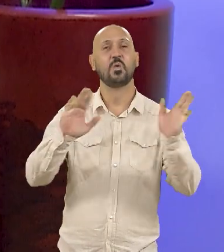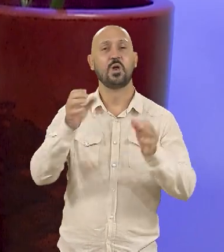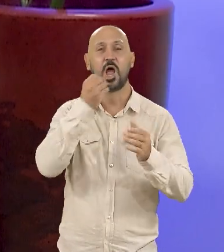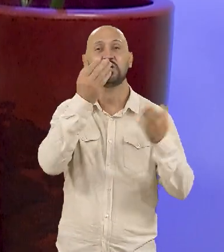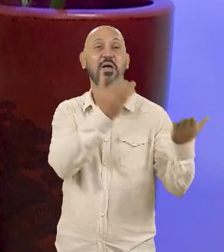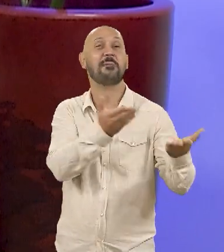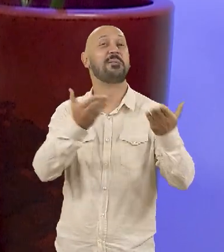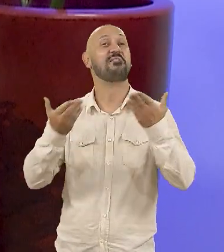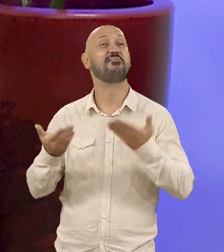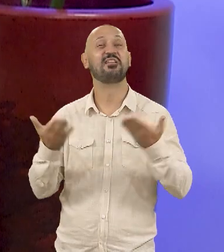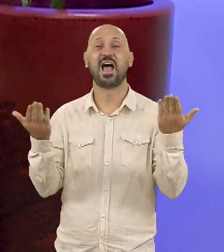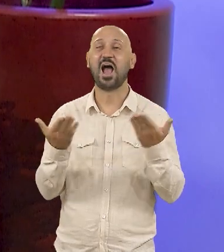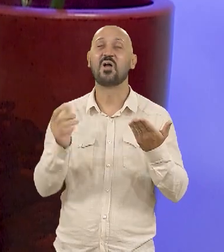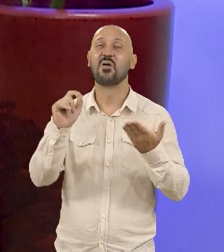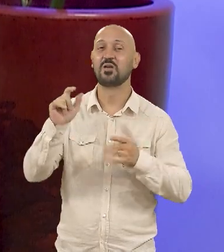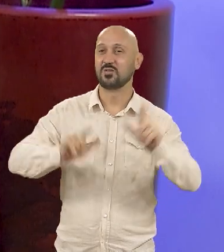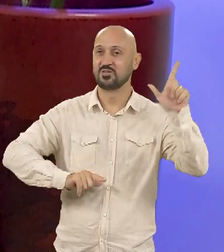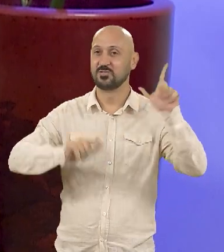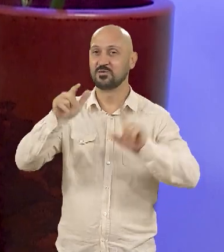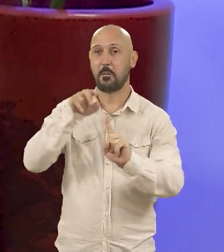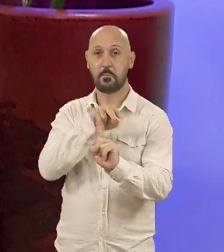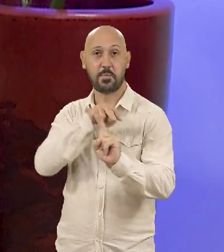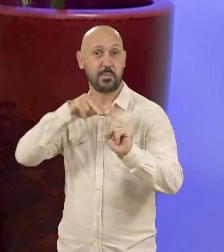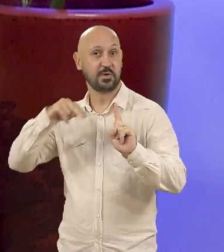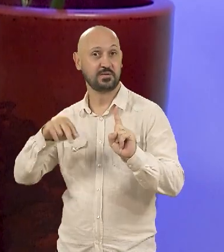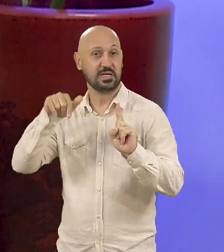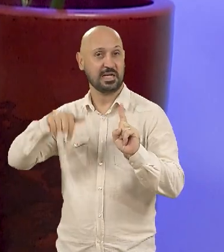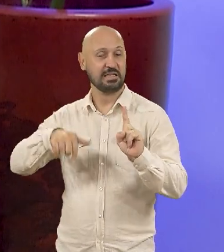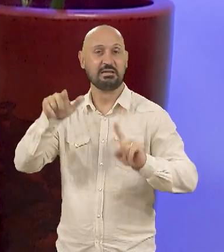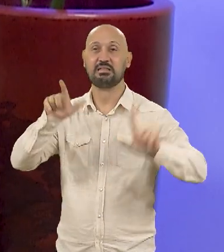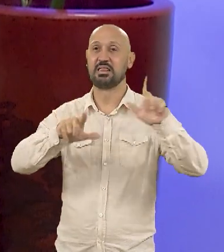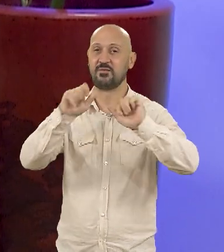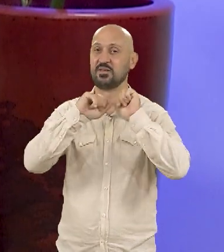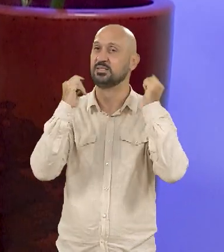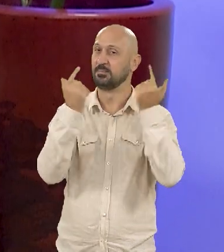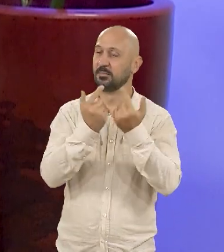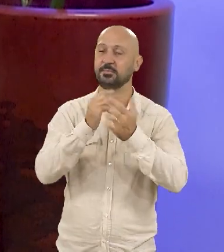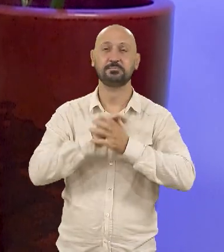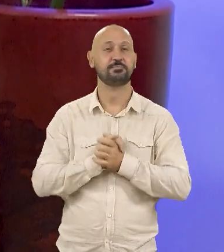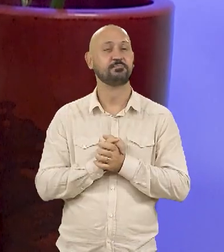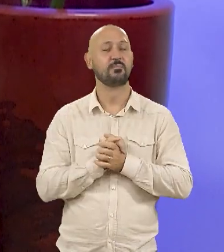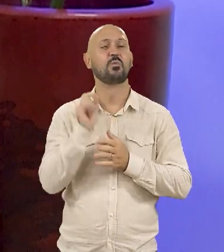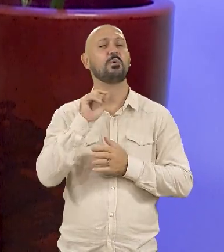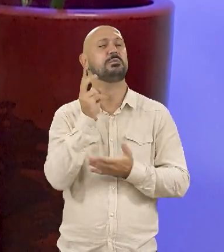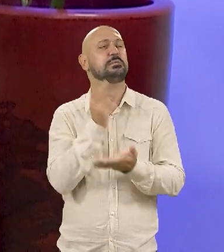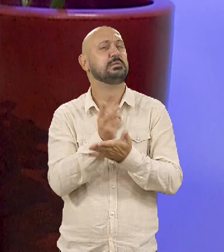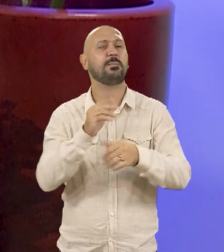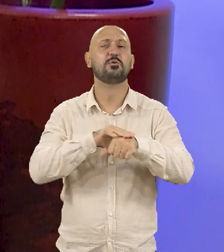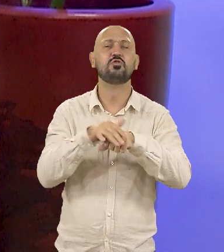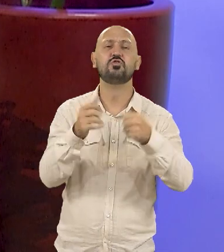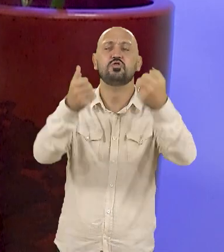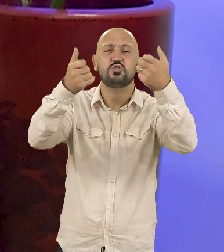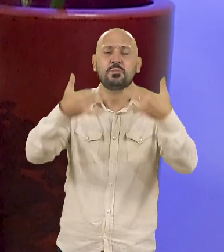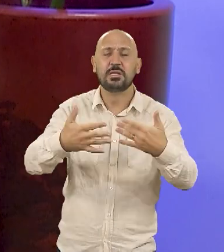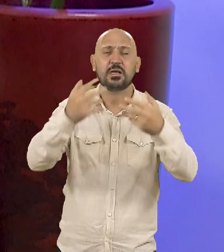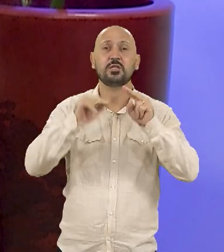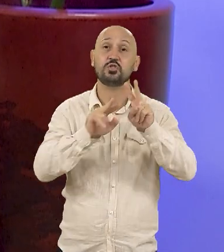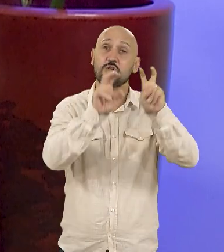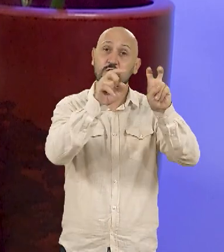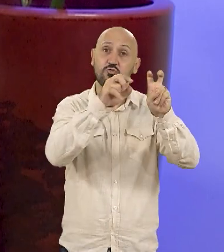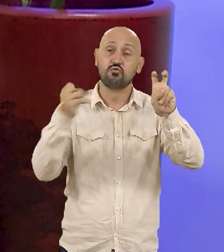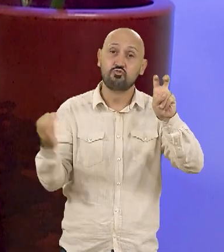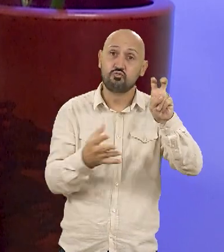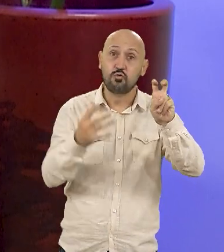Olá, seja muito bem-vindo e bem-vinda ao programa Perspectiva aqui da sua TV Alemes, sempre tratando de temas atuais e de interesse